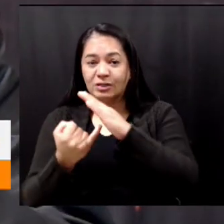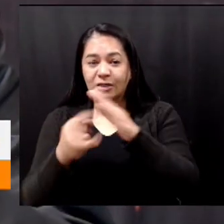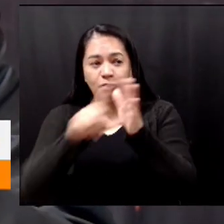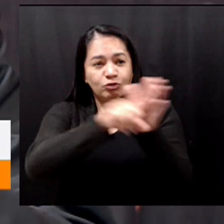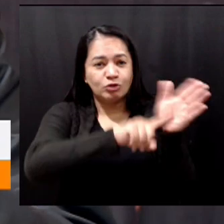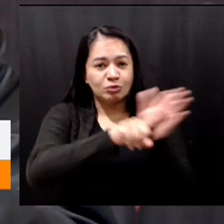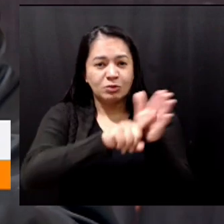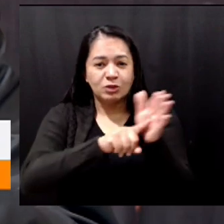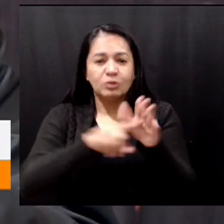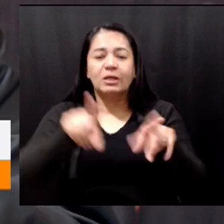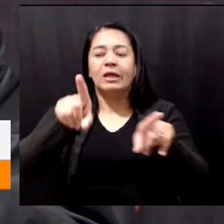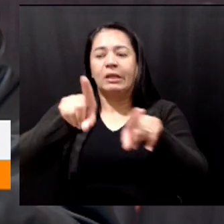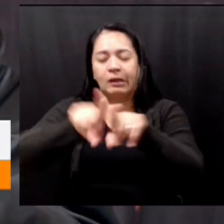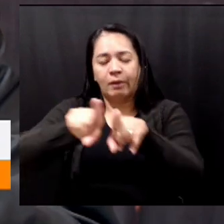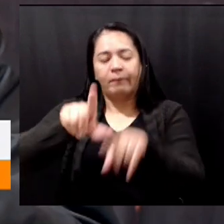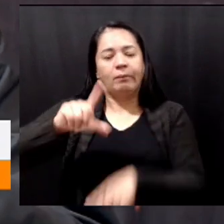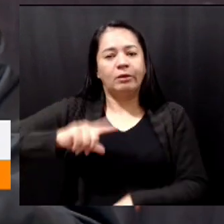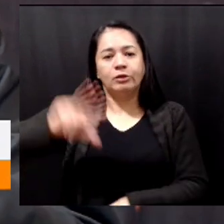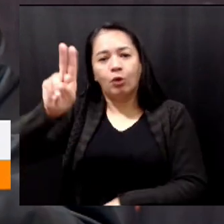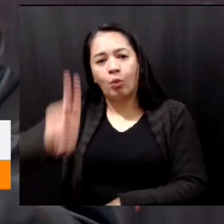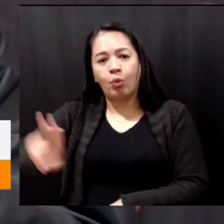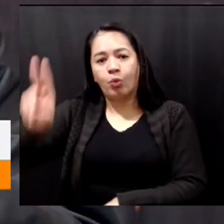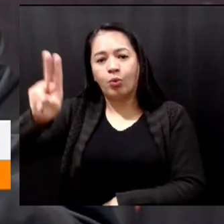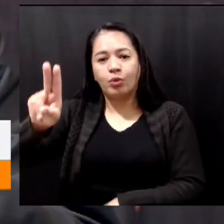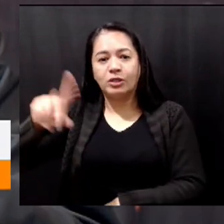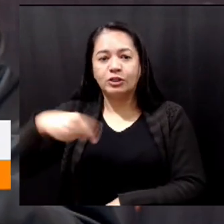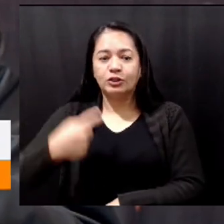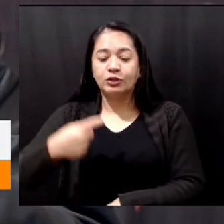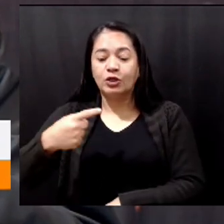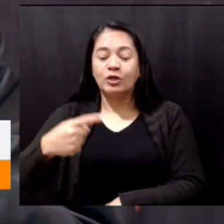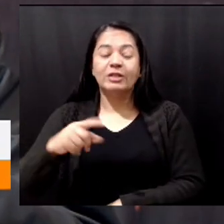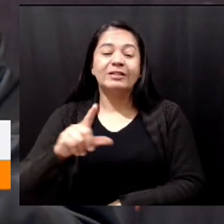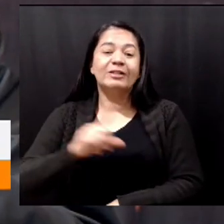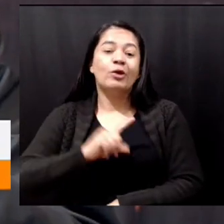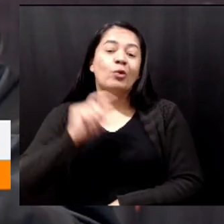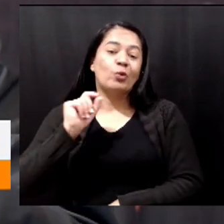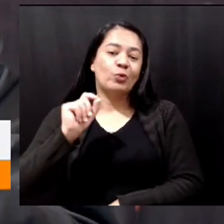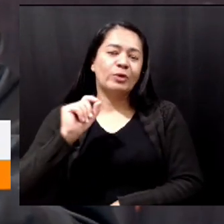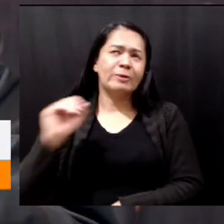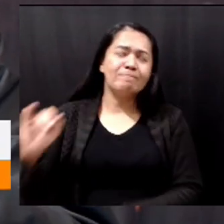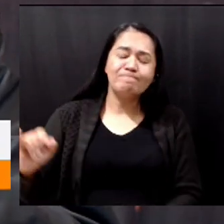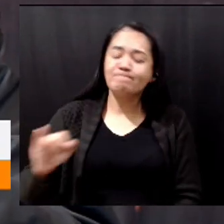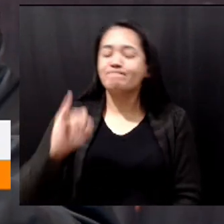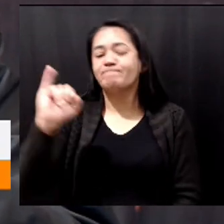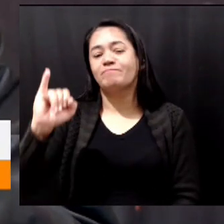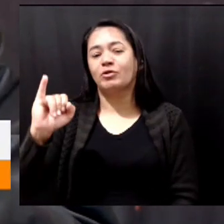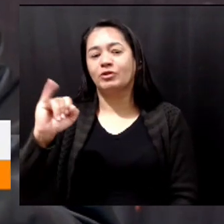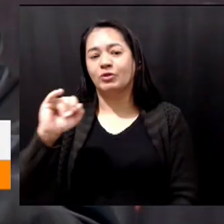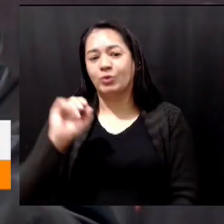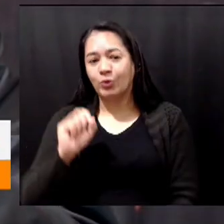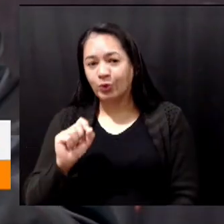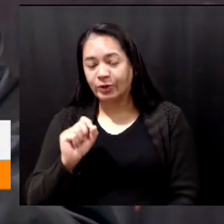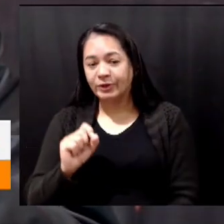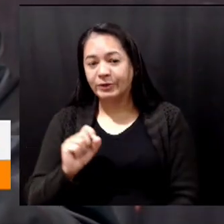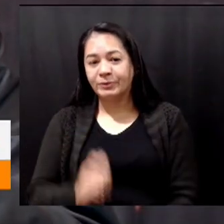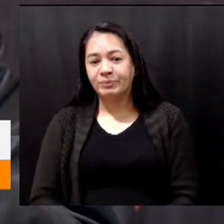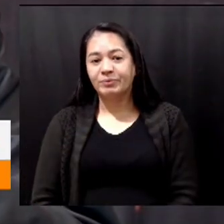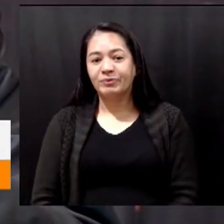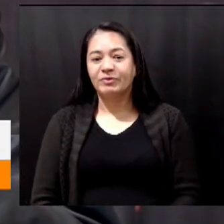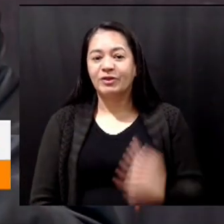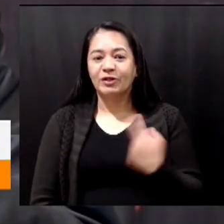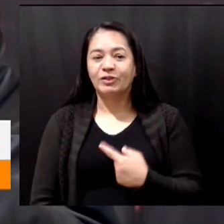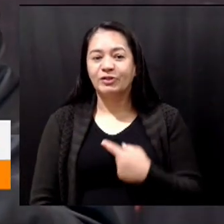vibrantes, e a gente forma uma coisa que eu acho muito importante, que é difícil no mundo. A gente forma gente de